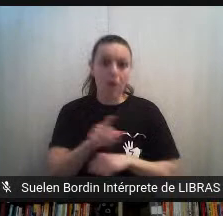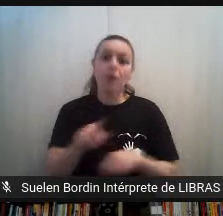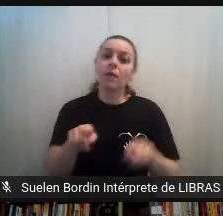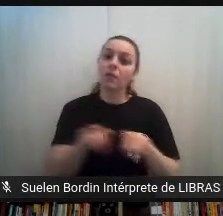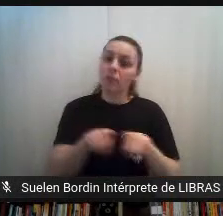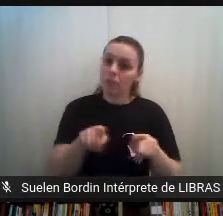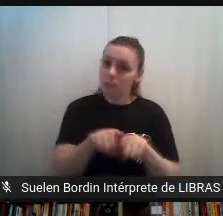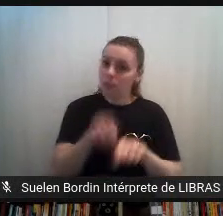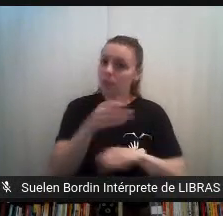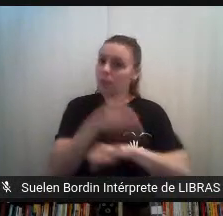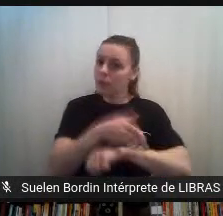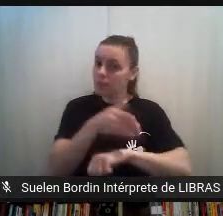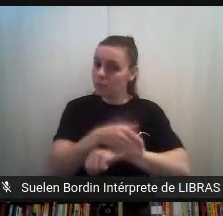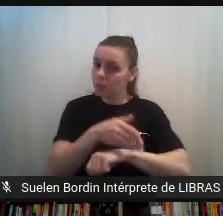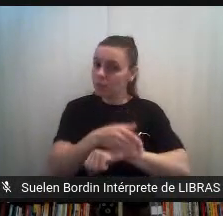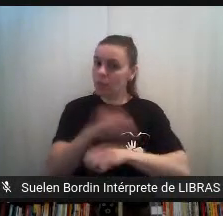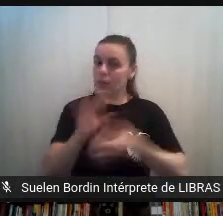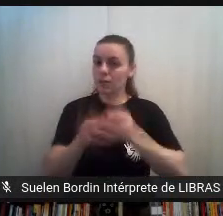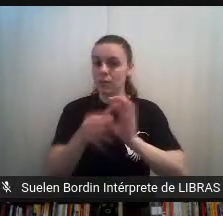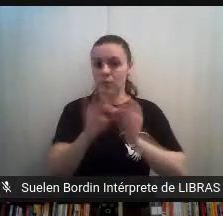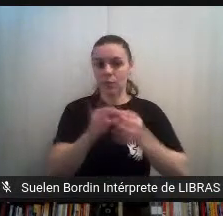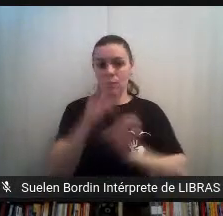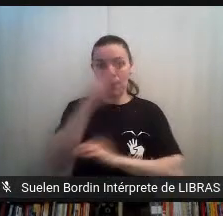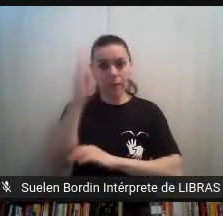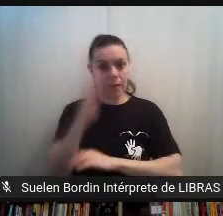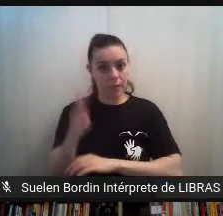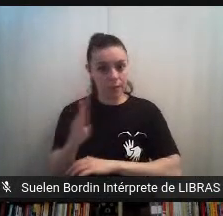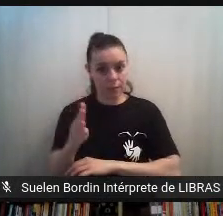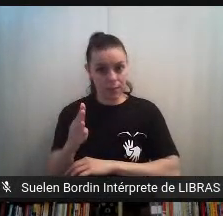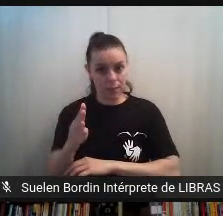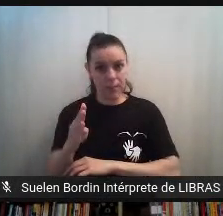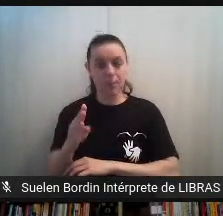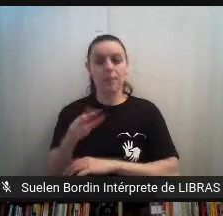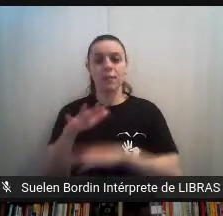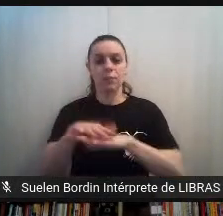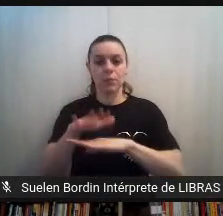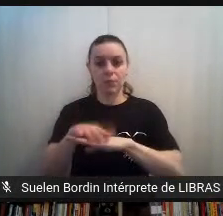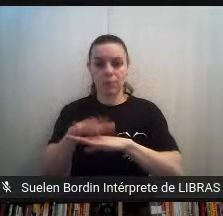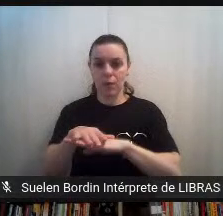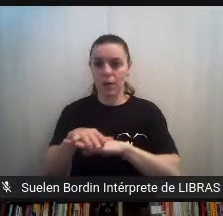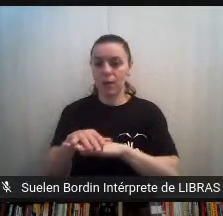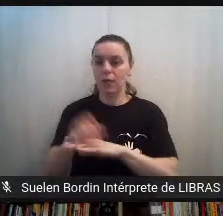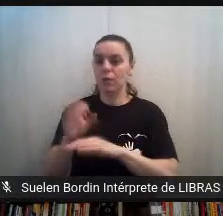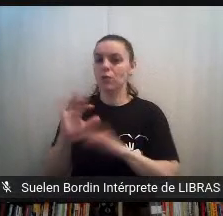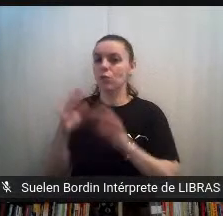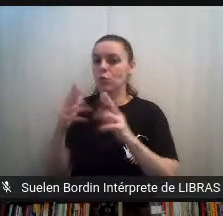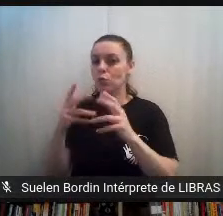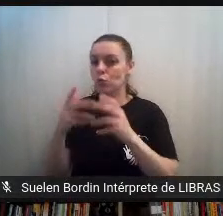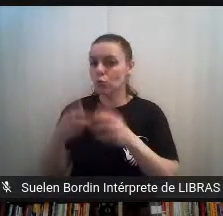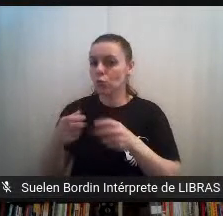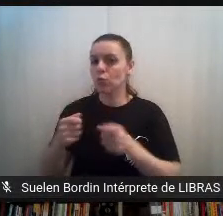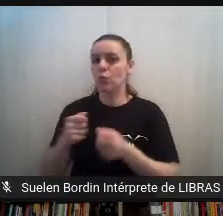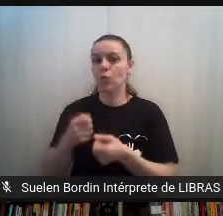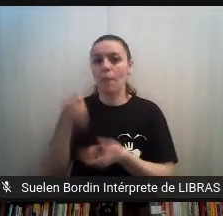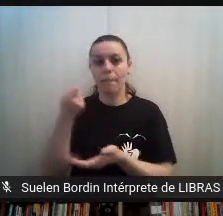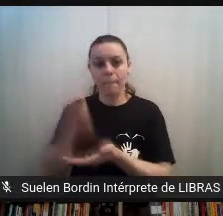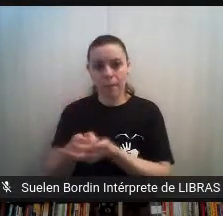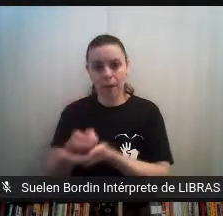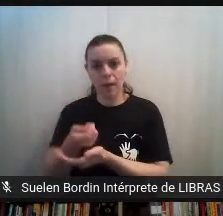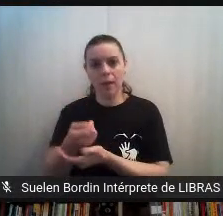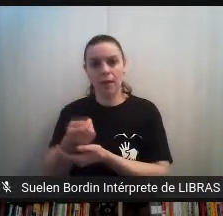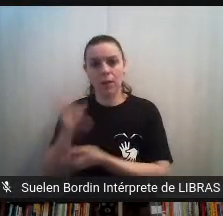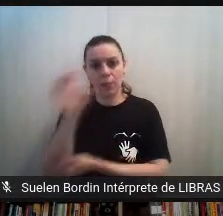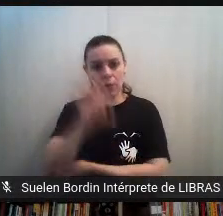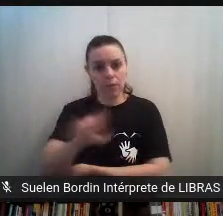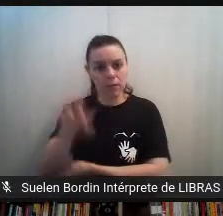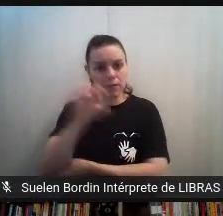Olimpíadas Brasileiras de Matemática, tudo, né, por conta do Estado. Eu fui medalhista ano passado pela